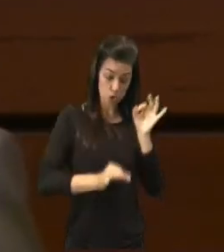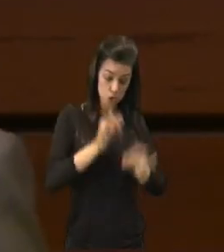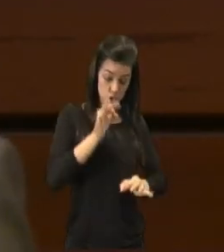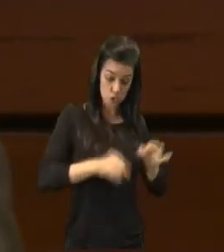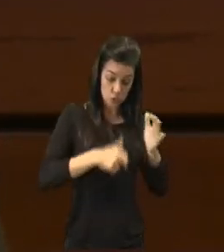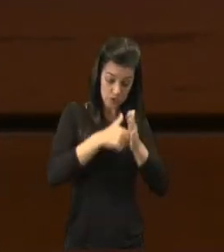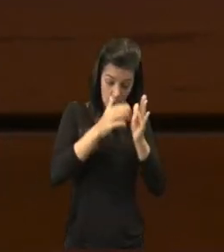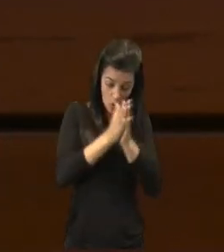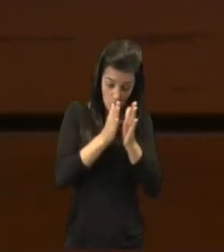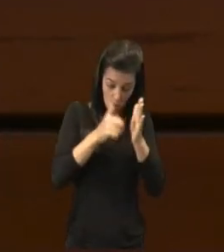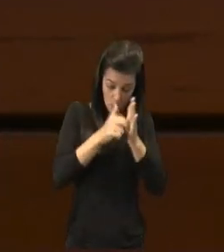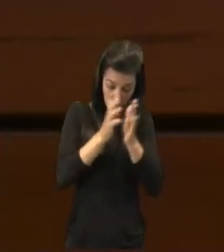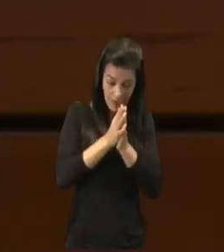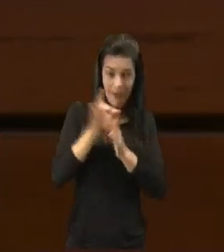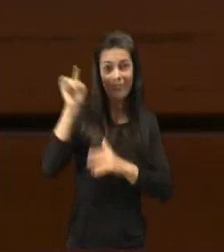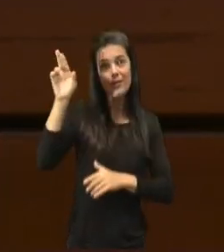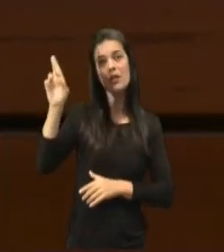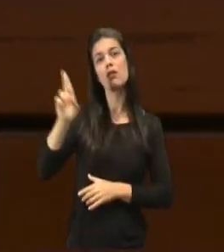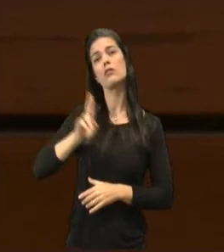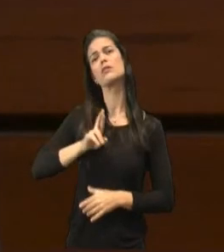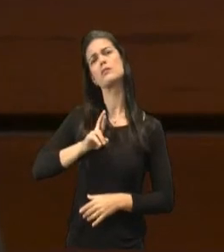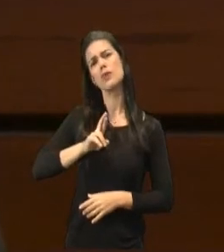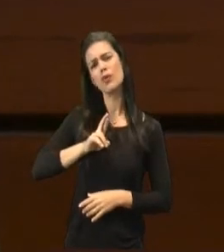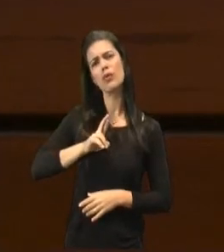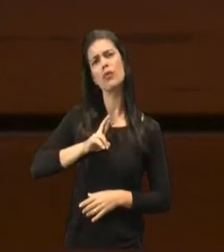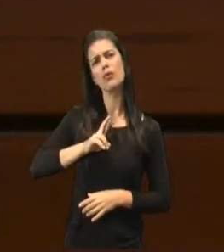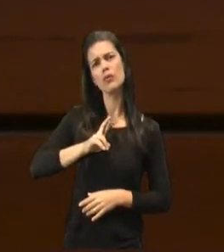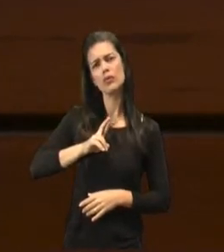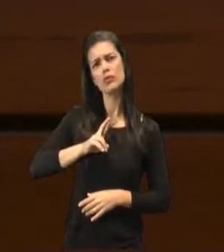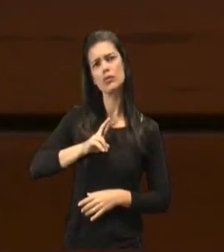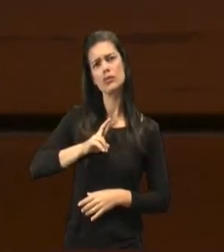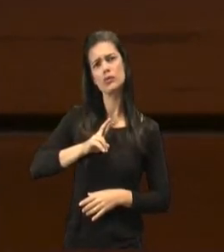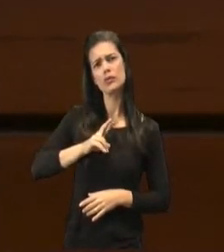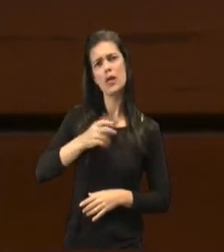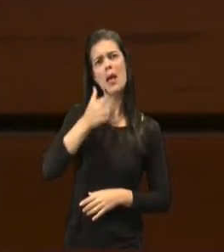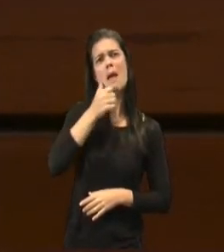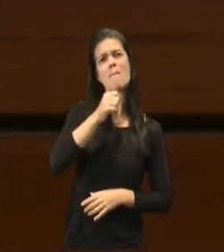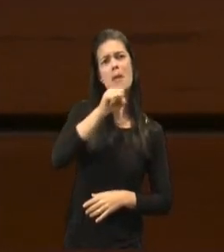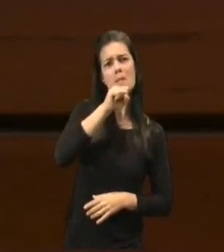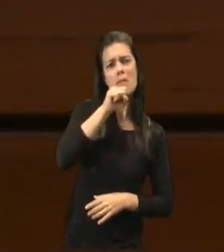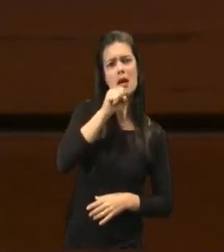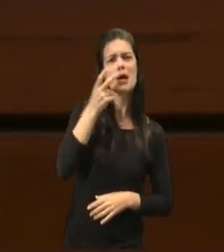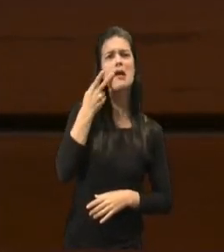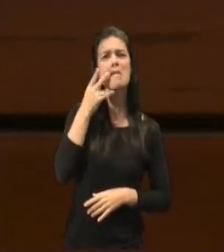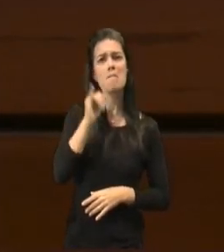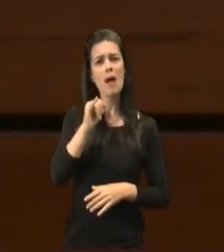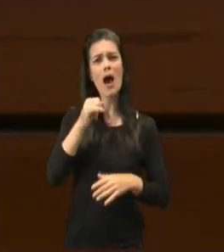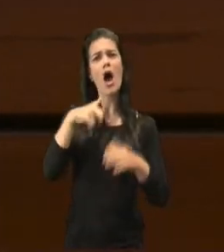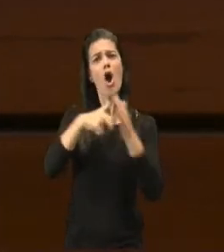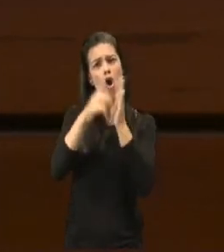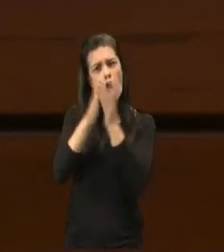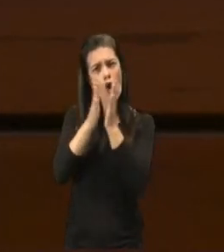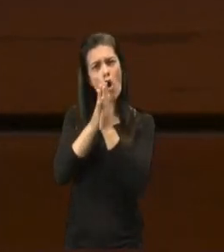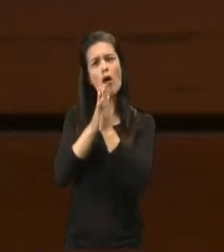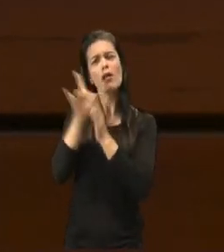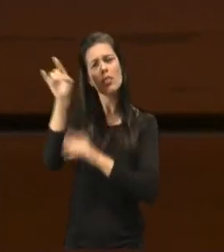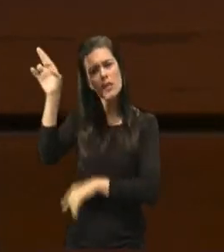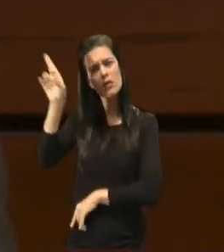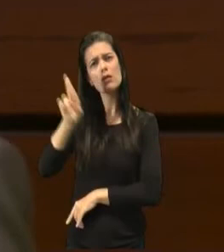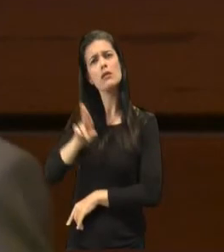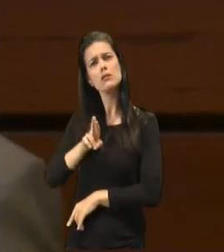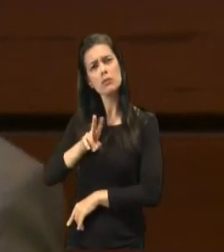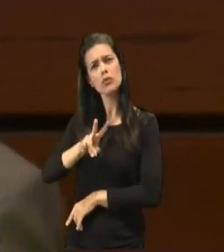justo, a oração de uma mãe, a oração de um pai vale muito em seus efeitos. Nós encontramos aqui, irmãos,